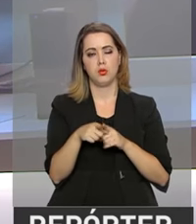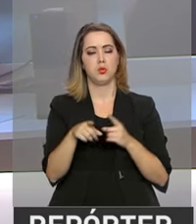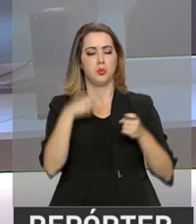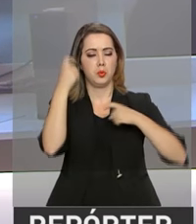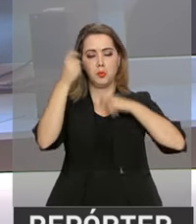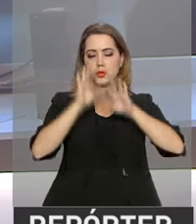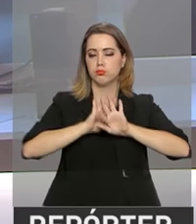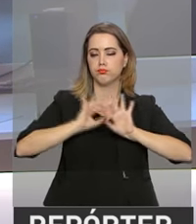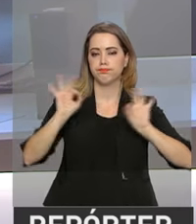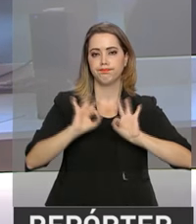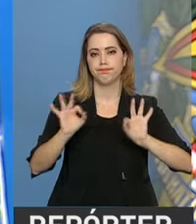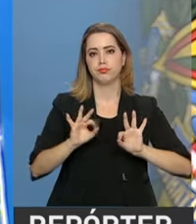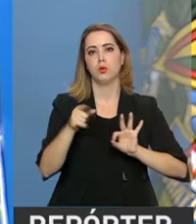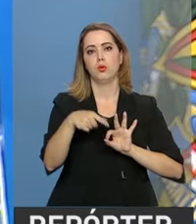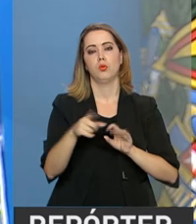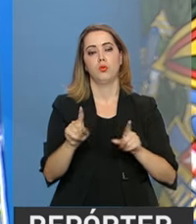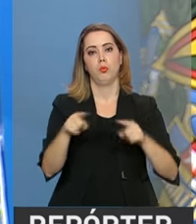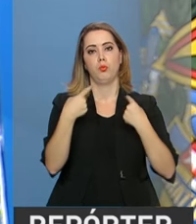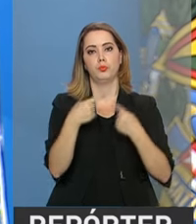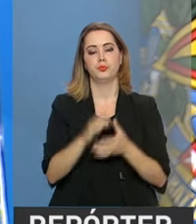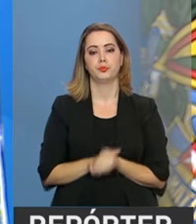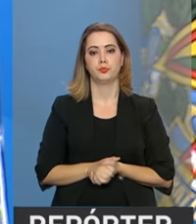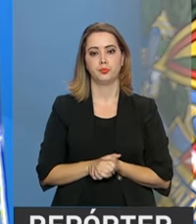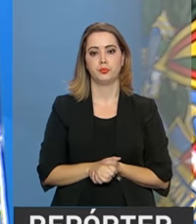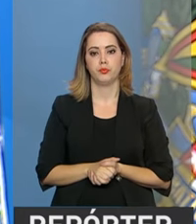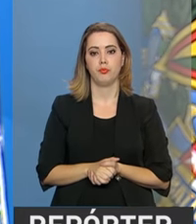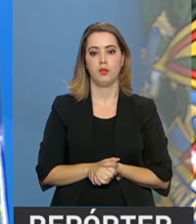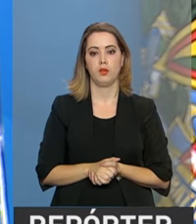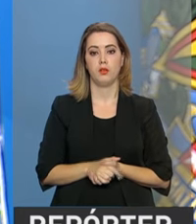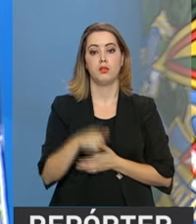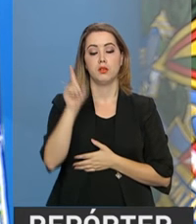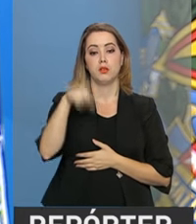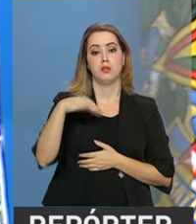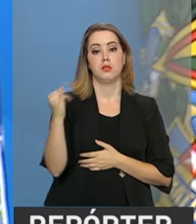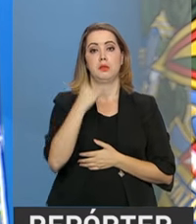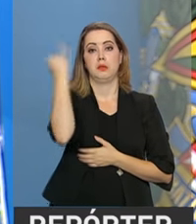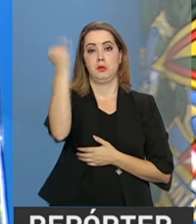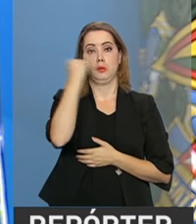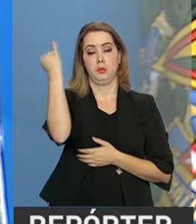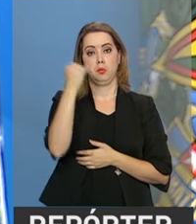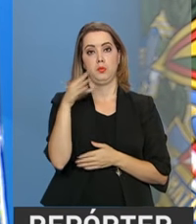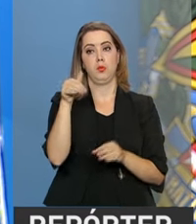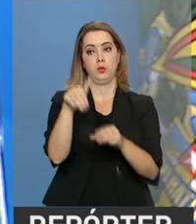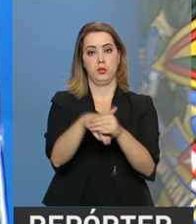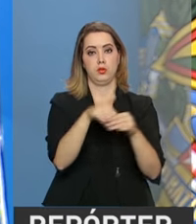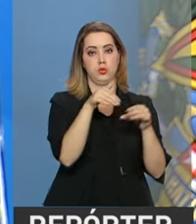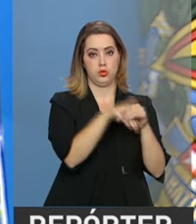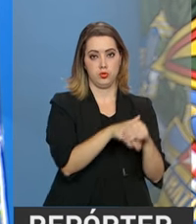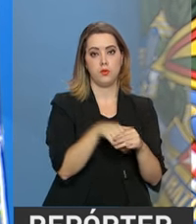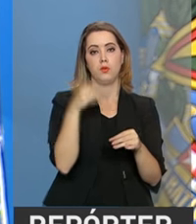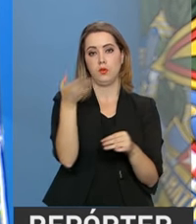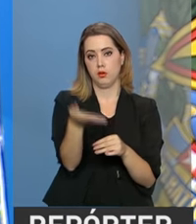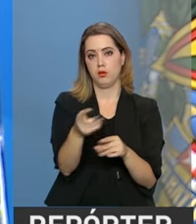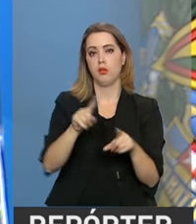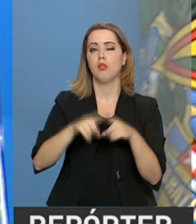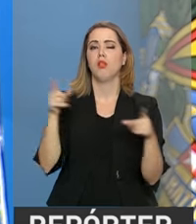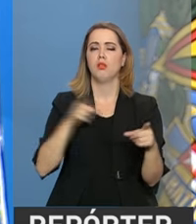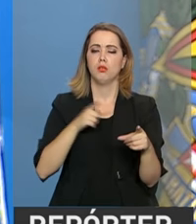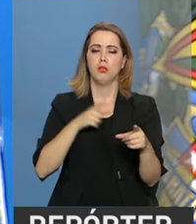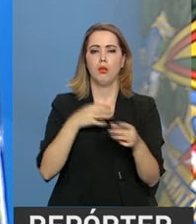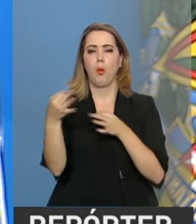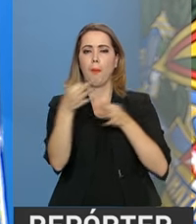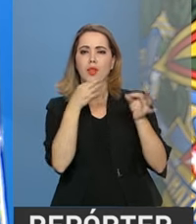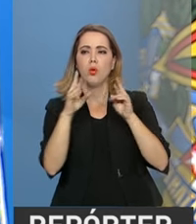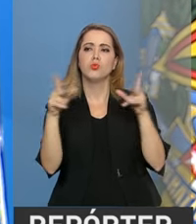da oposição. É fundamental votar isso na segunda-feira, na terça-feira. É claro que haverá oposição, mas não